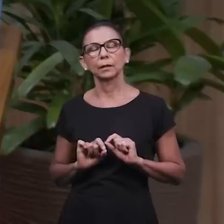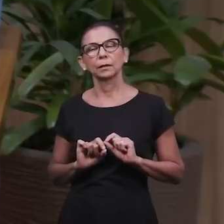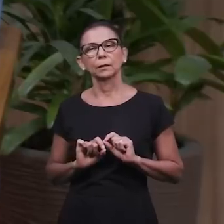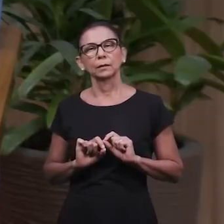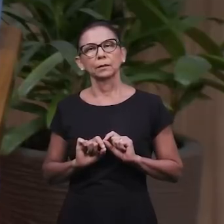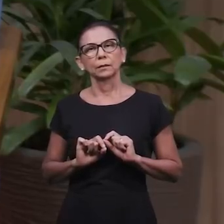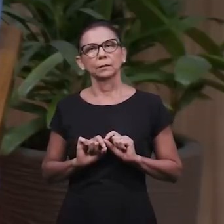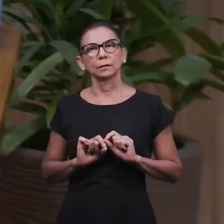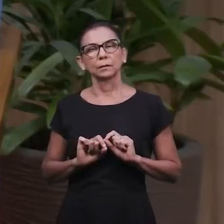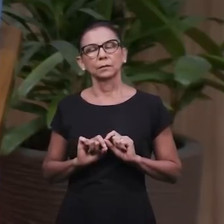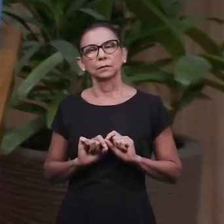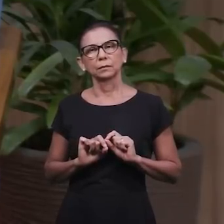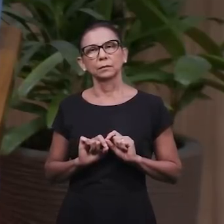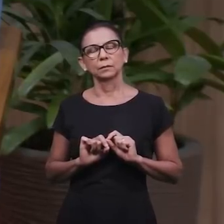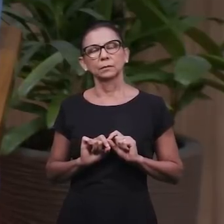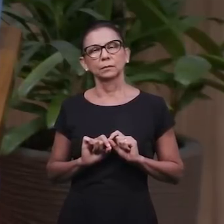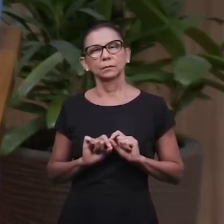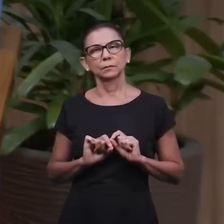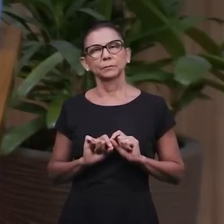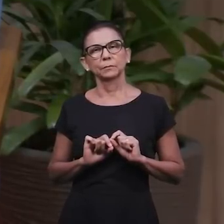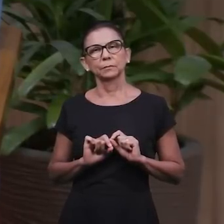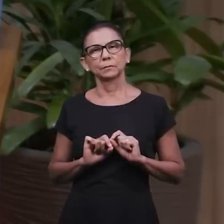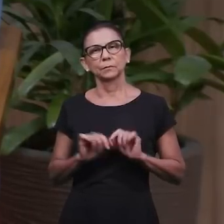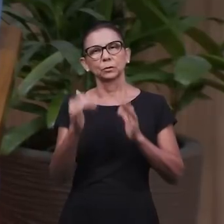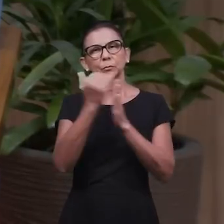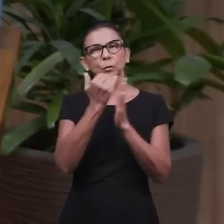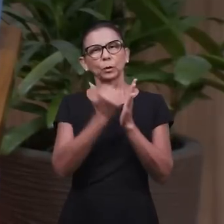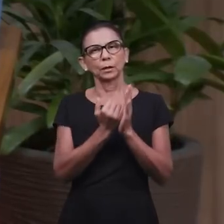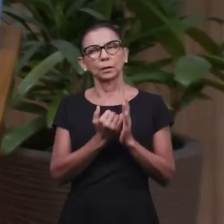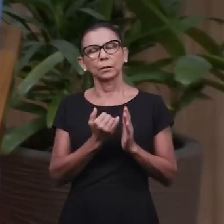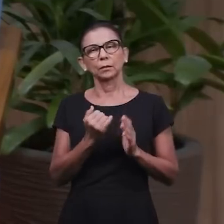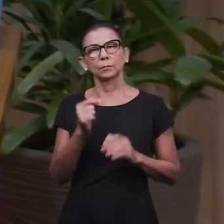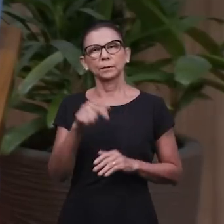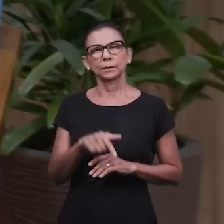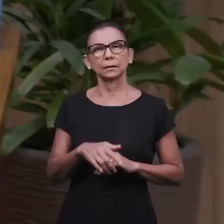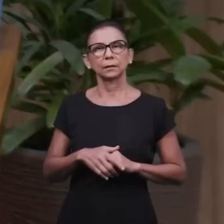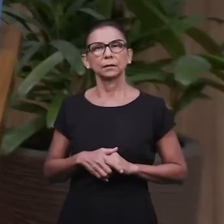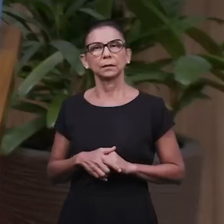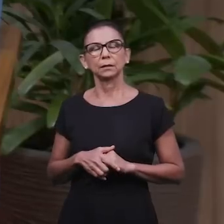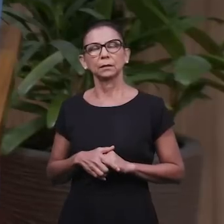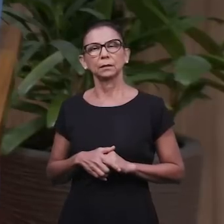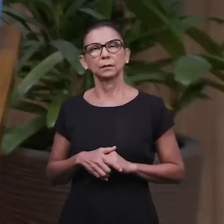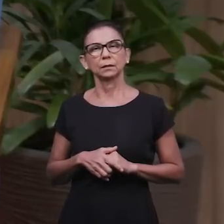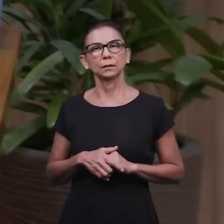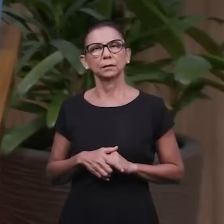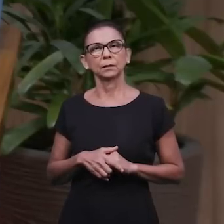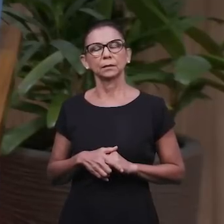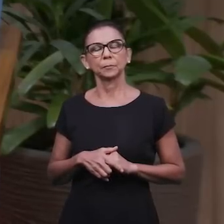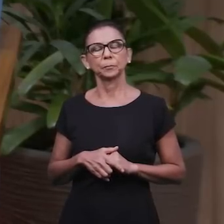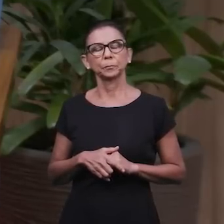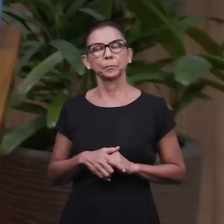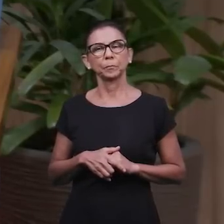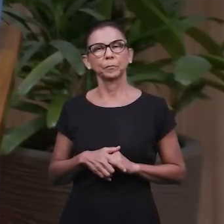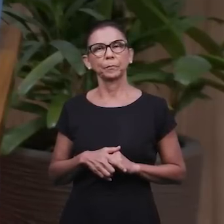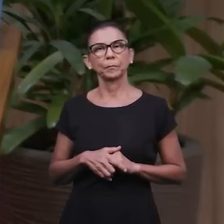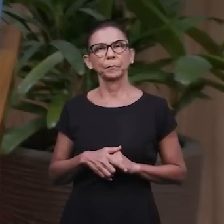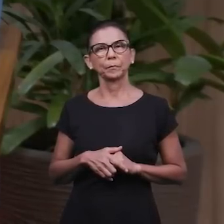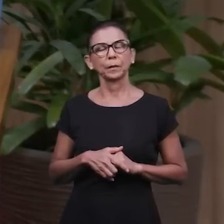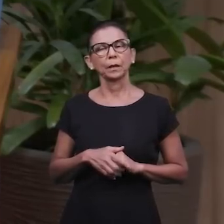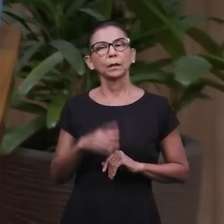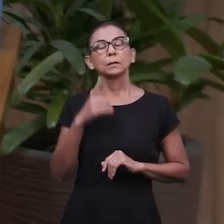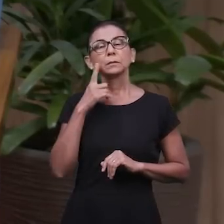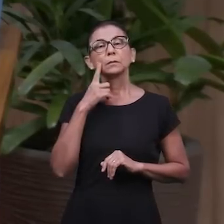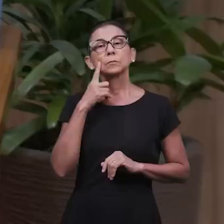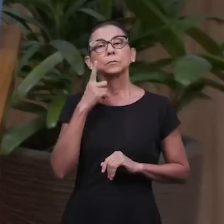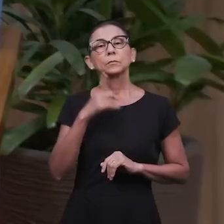desse quadro, né, dos nossos encontros aqui, e também o pastor Sérgio não pôde estar hoje conosco aqui, mas o que